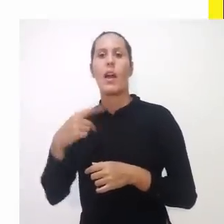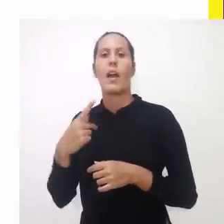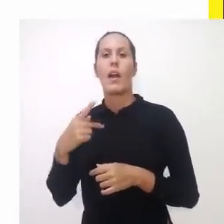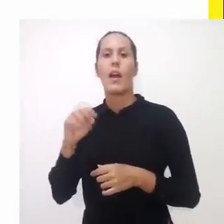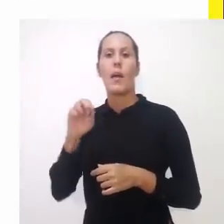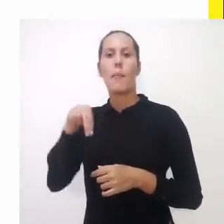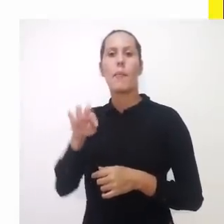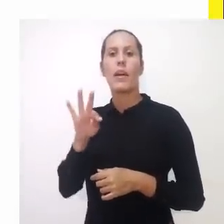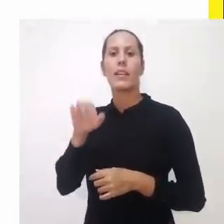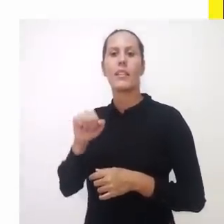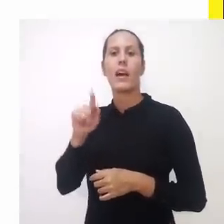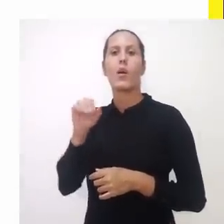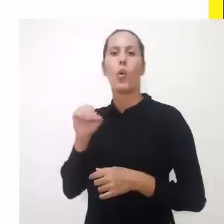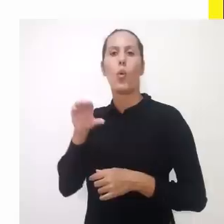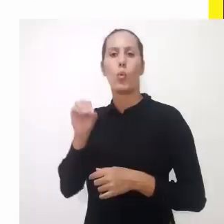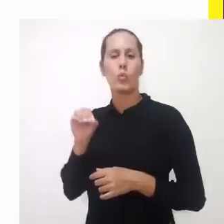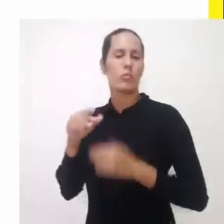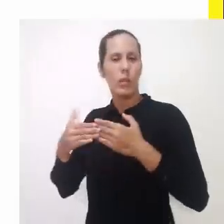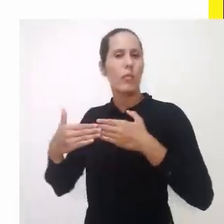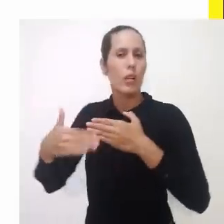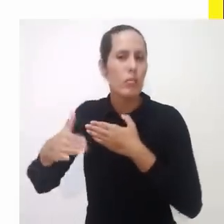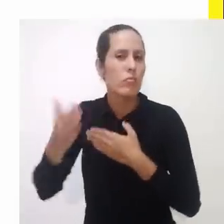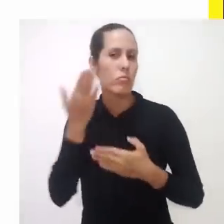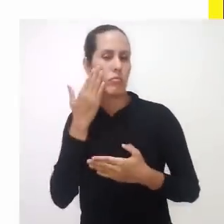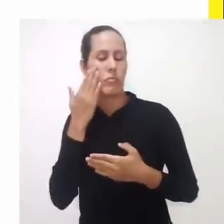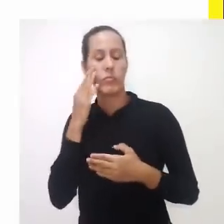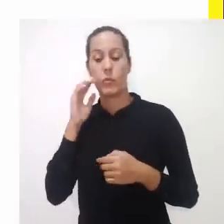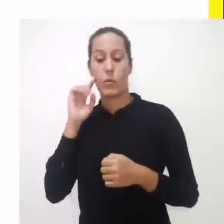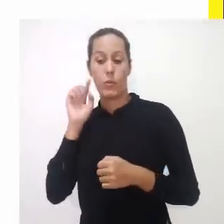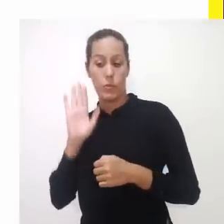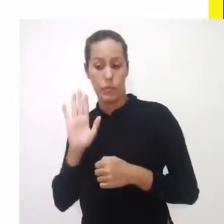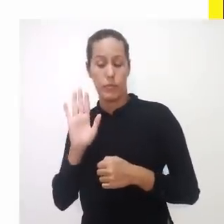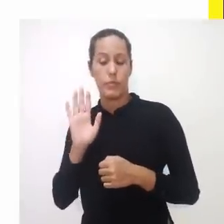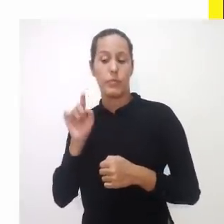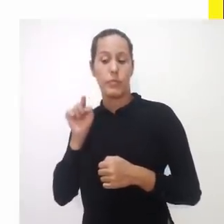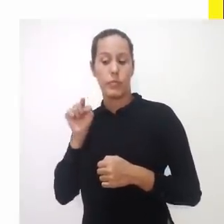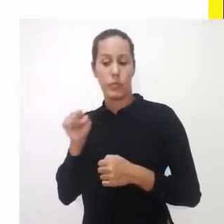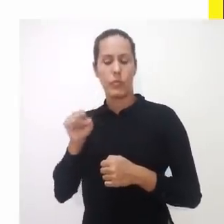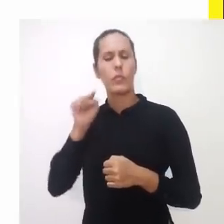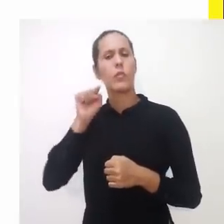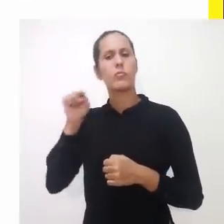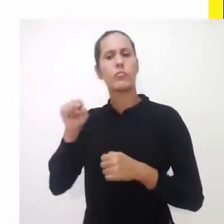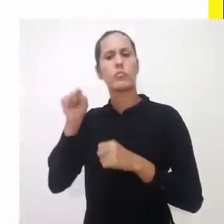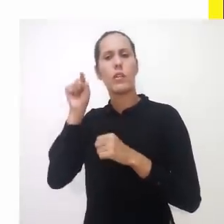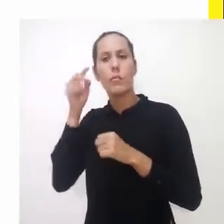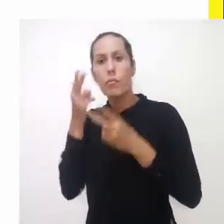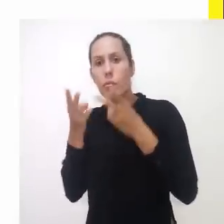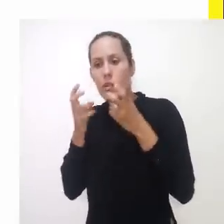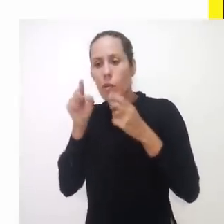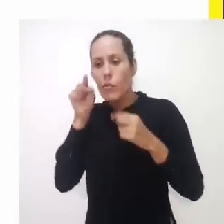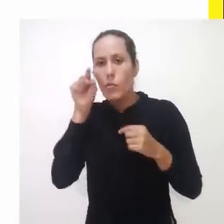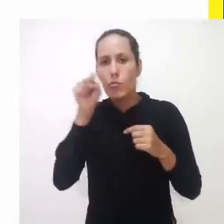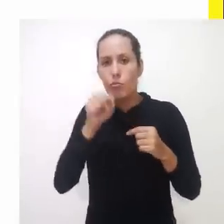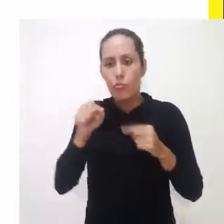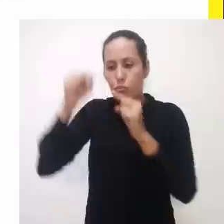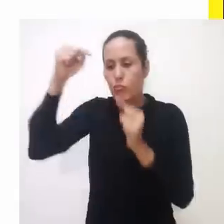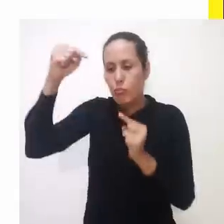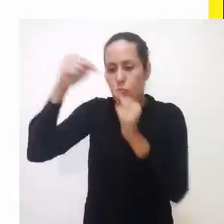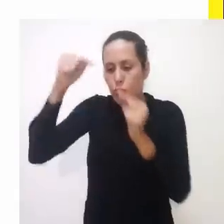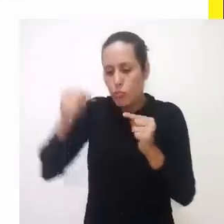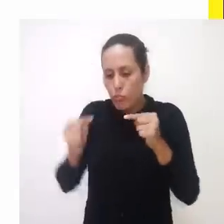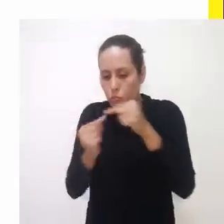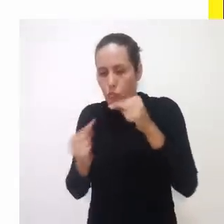gente vai ver porque é um pentágono, certo? Então, nos polígonos tem os pontos, que é o encontro